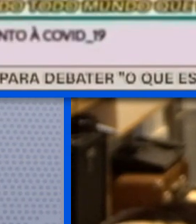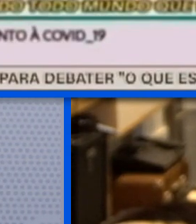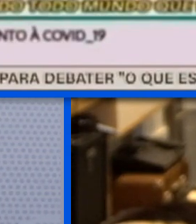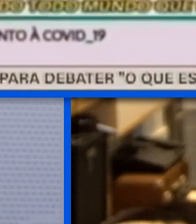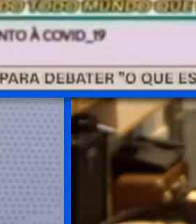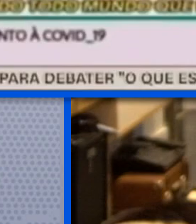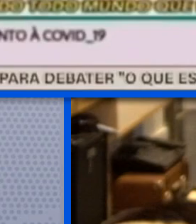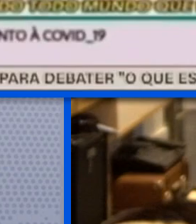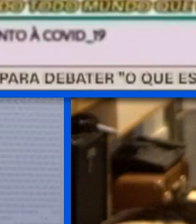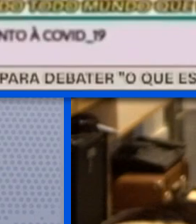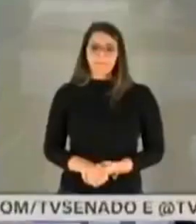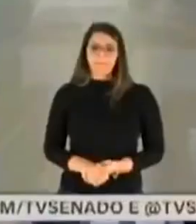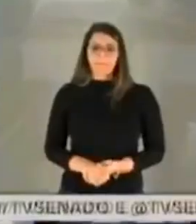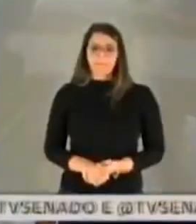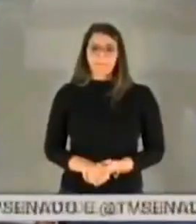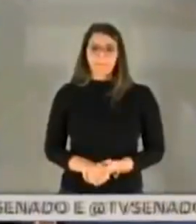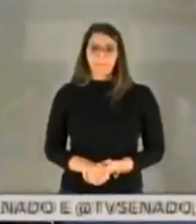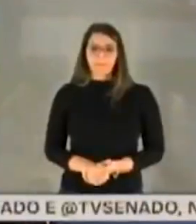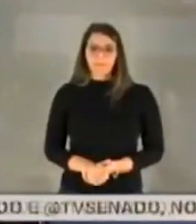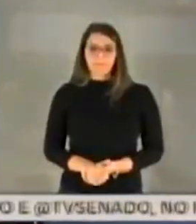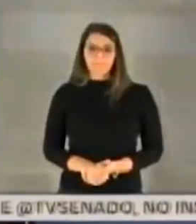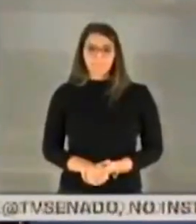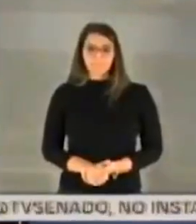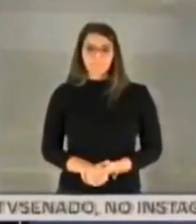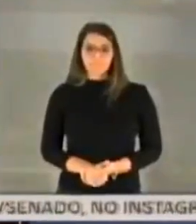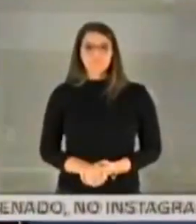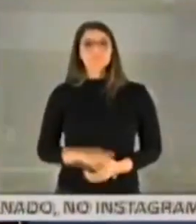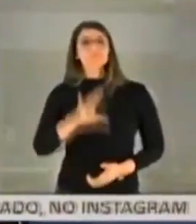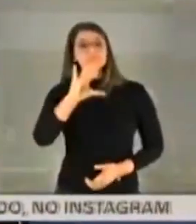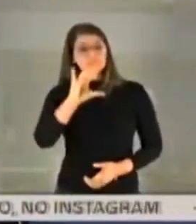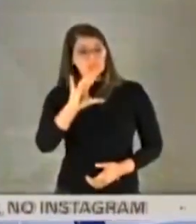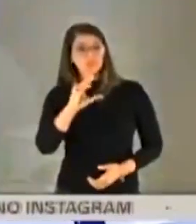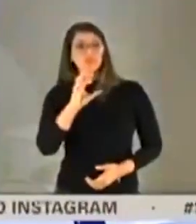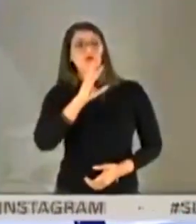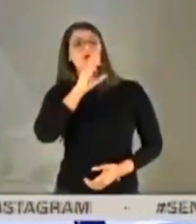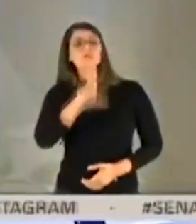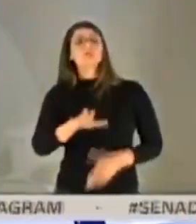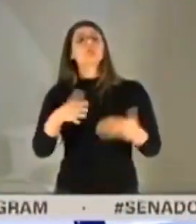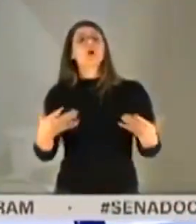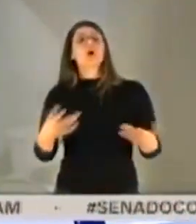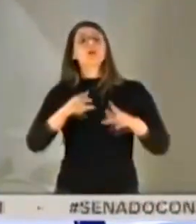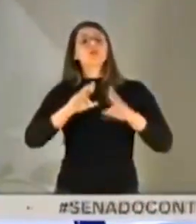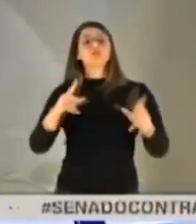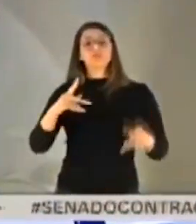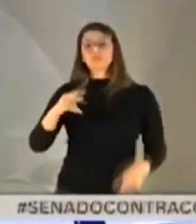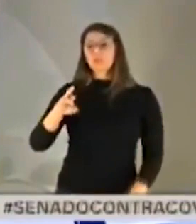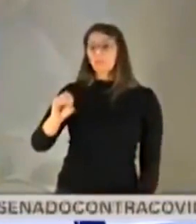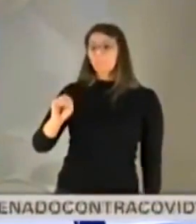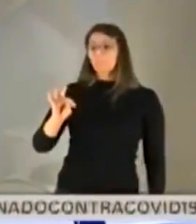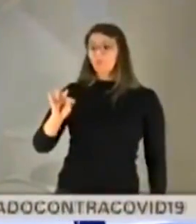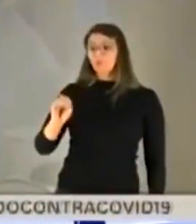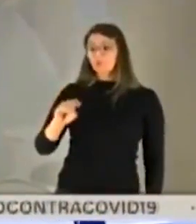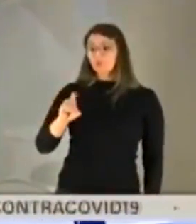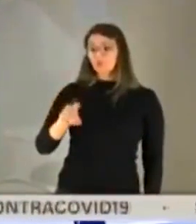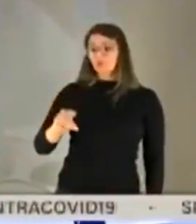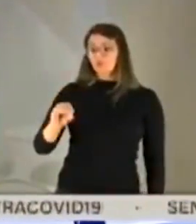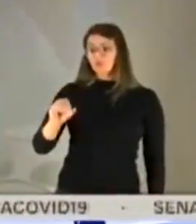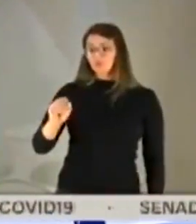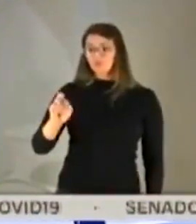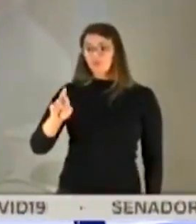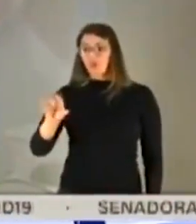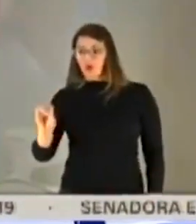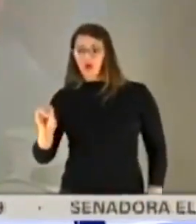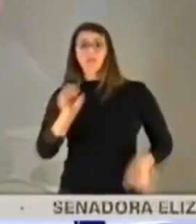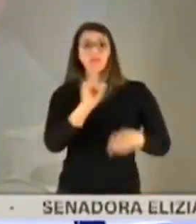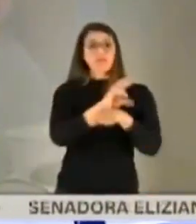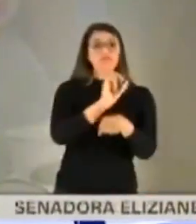Se segura aí que o negócio foi brabo. Então, diga, do ponto de vista científico, o que é um protozoário e o que é um vírus. Qual é a composição de um e de outro?